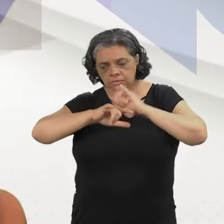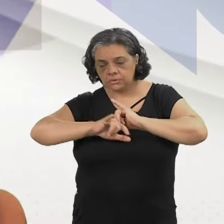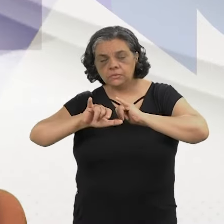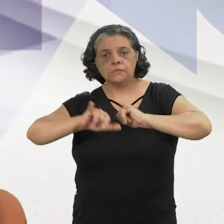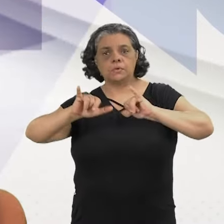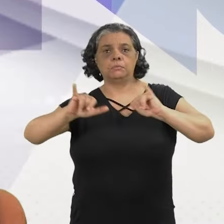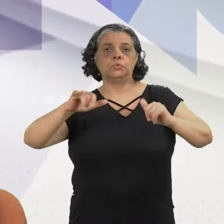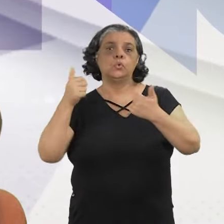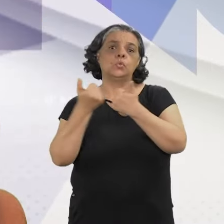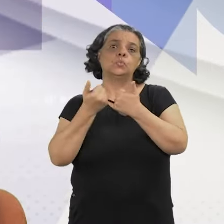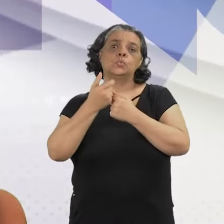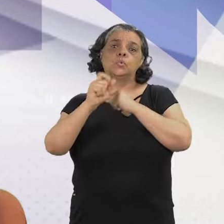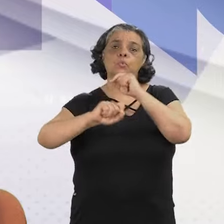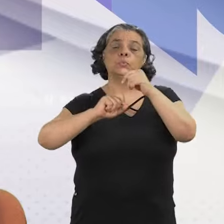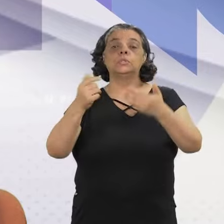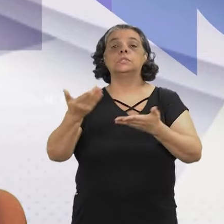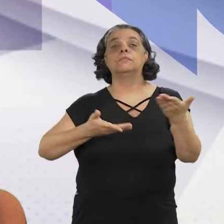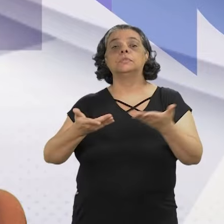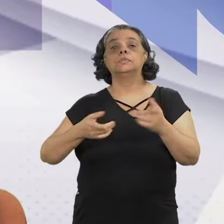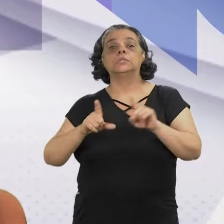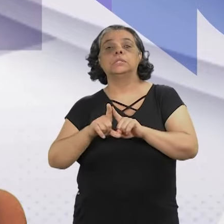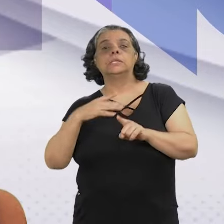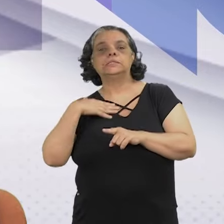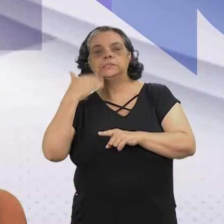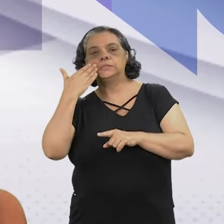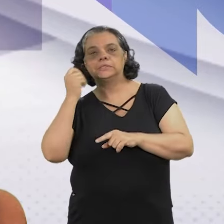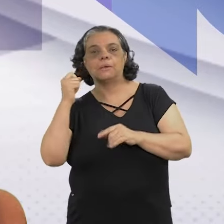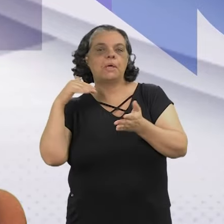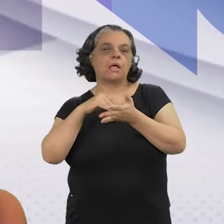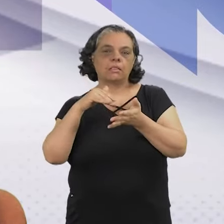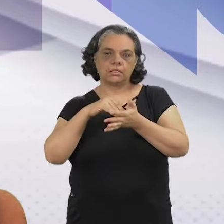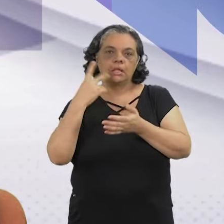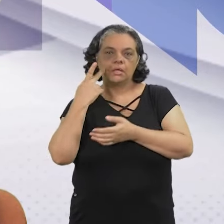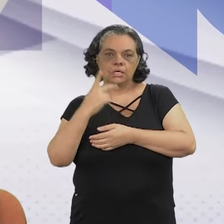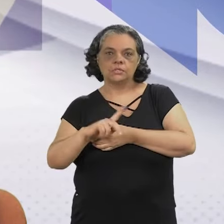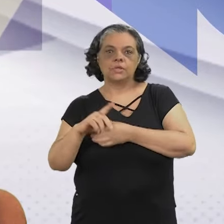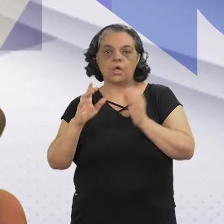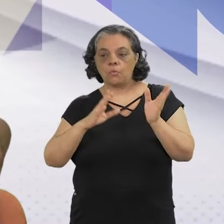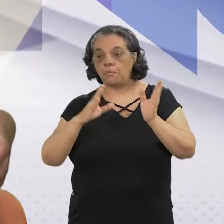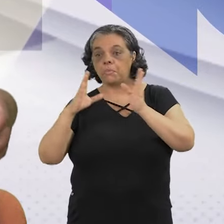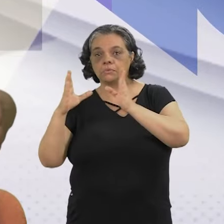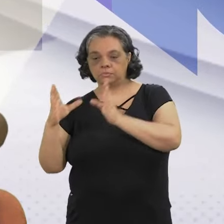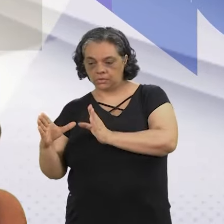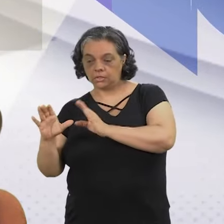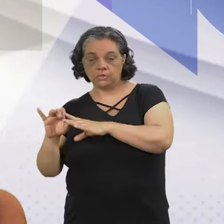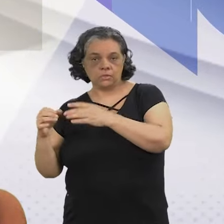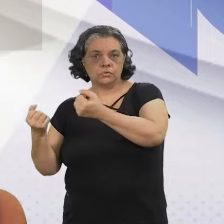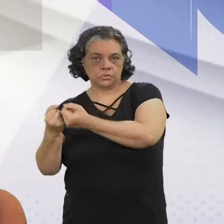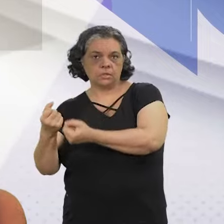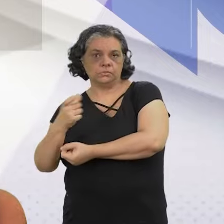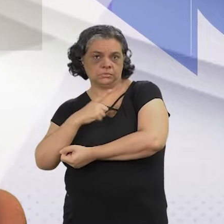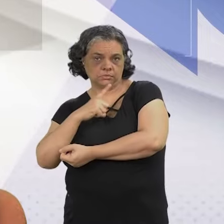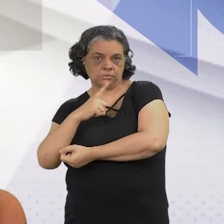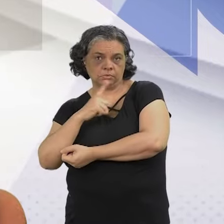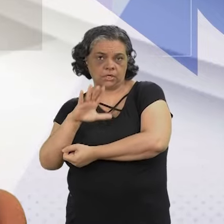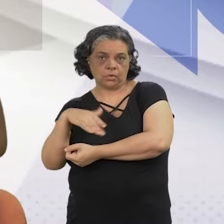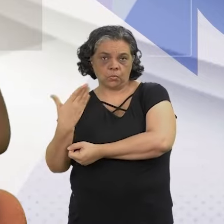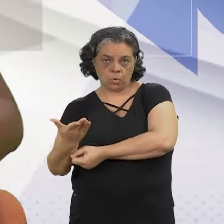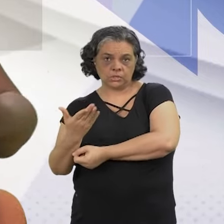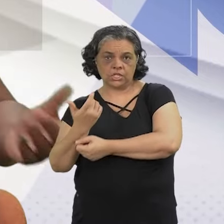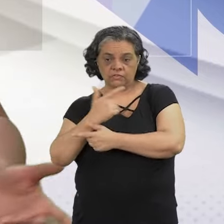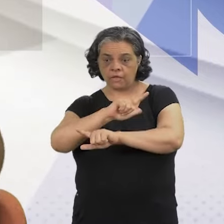ter informações sobre viços e a gente sabe que até isso também é uma parcela da sociedade que tem né